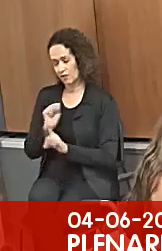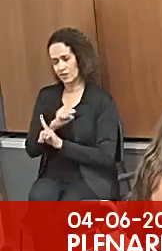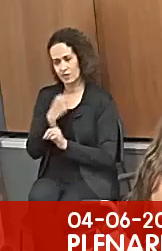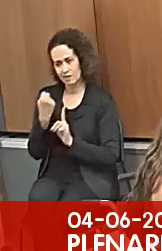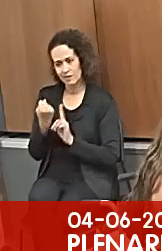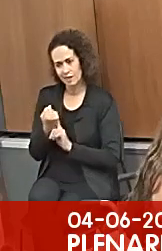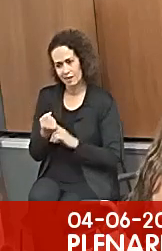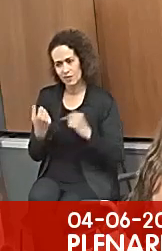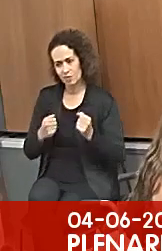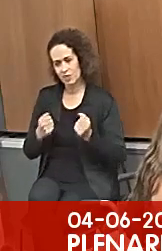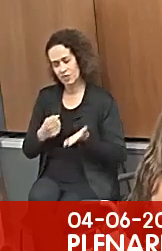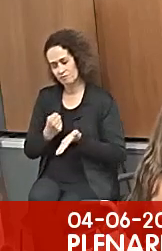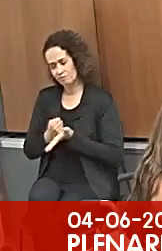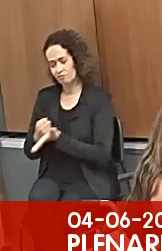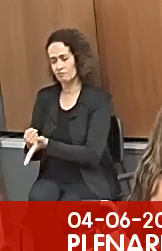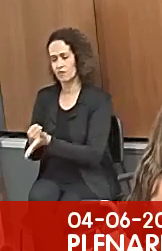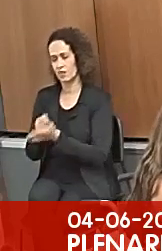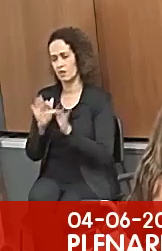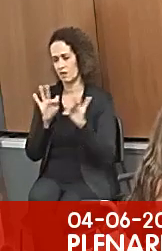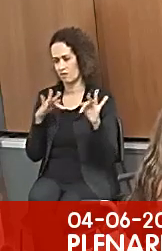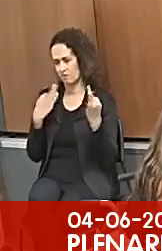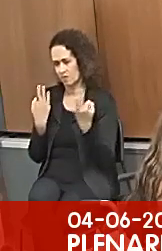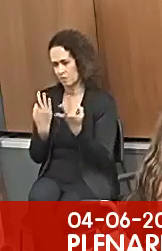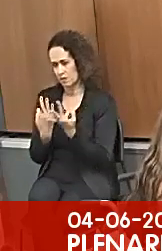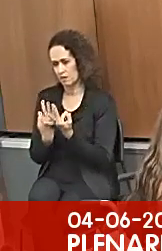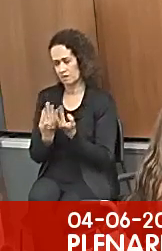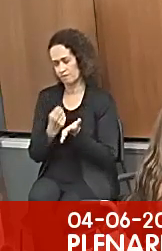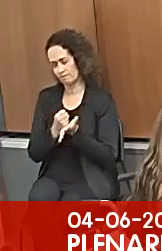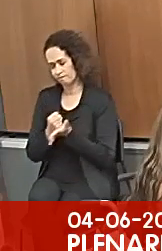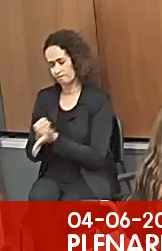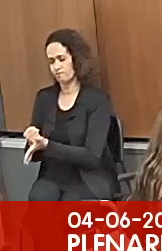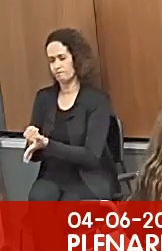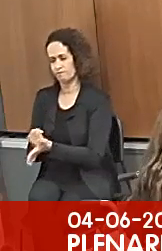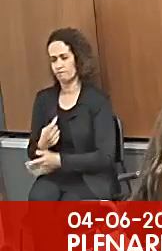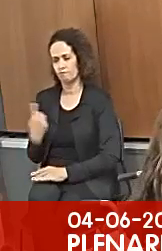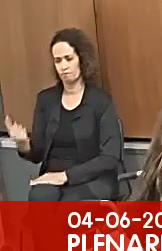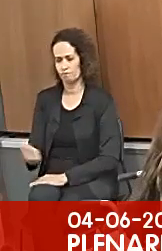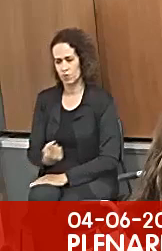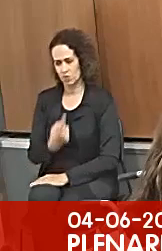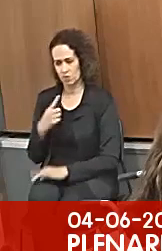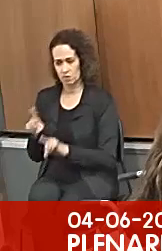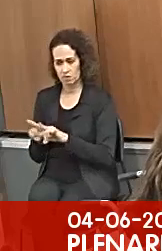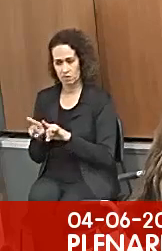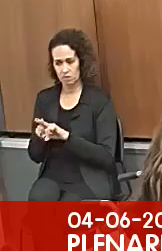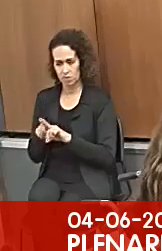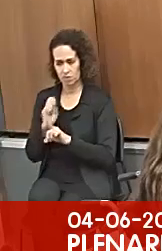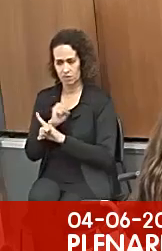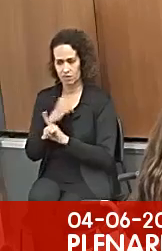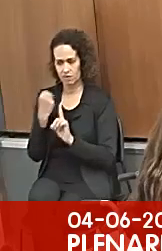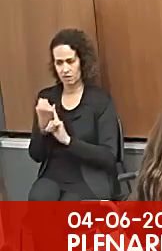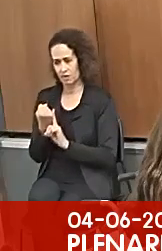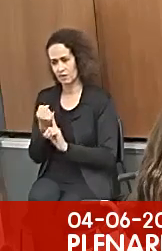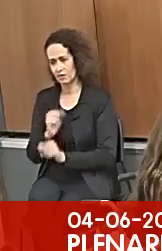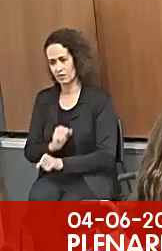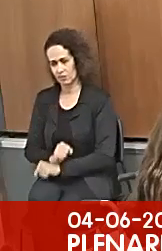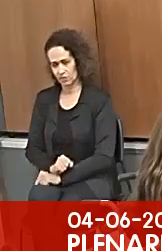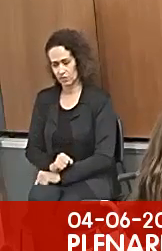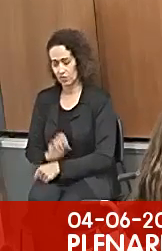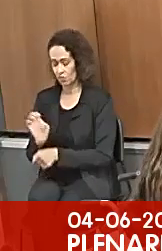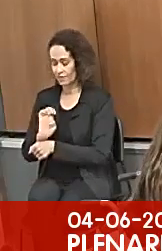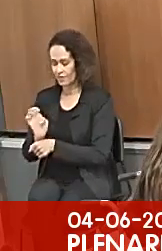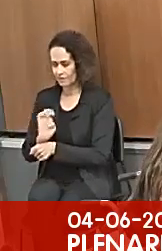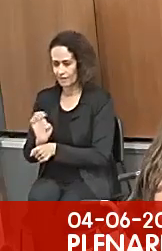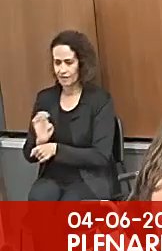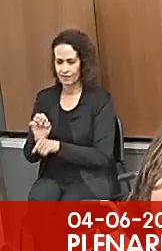família propriamente dita de sangue, mas toda uma sociedade. E nós somos parte dessa sociedade. O Estado é parte de uma